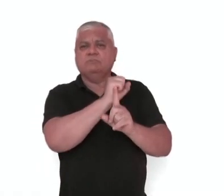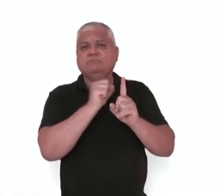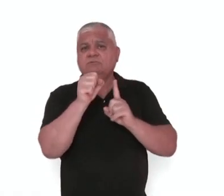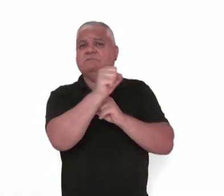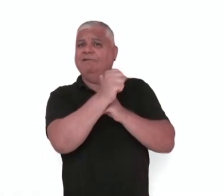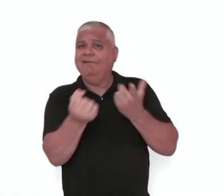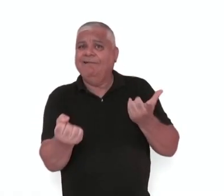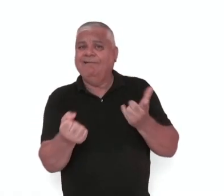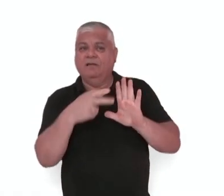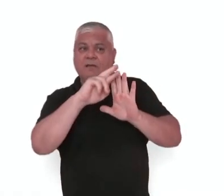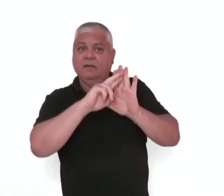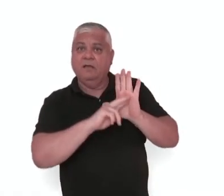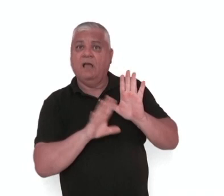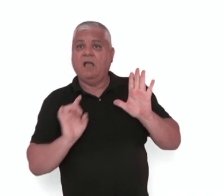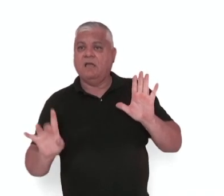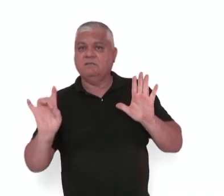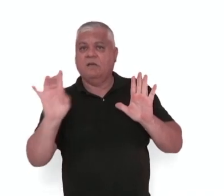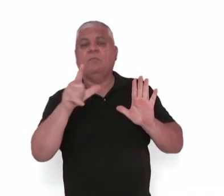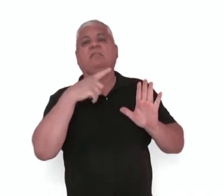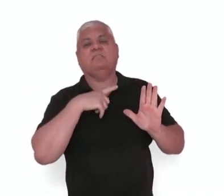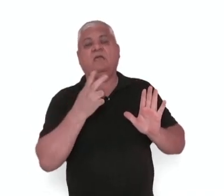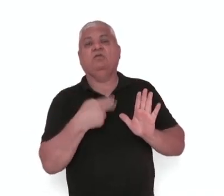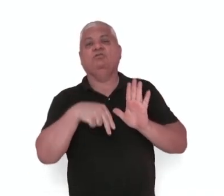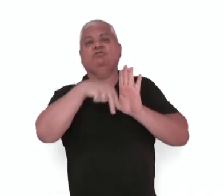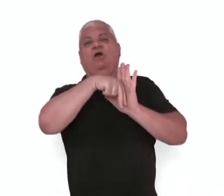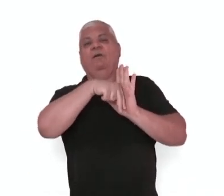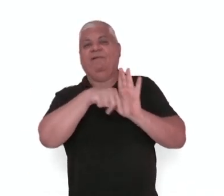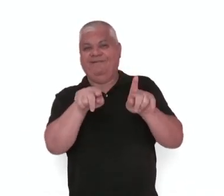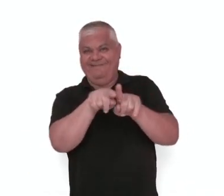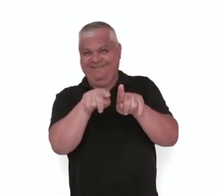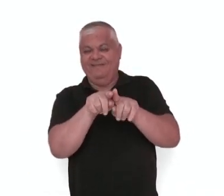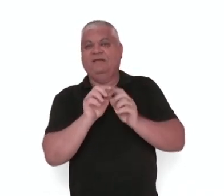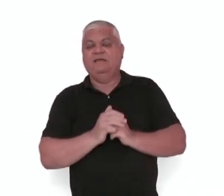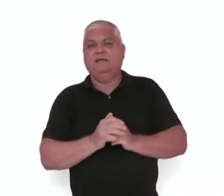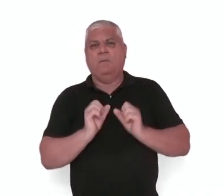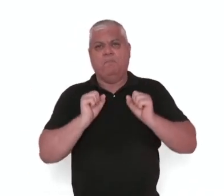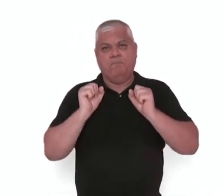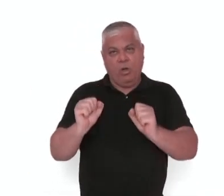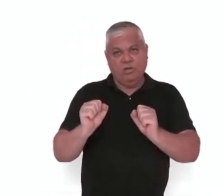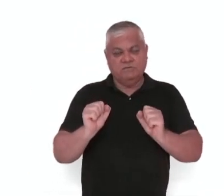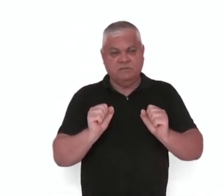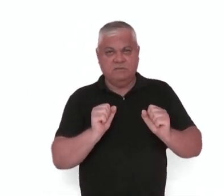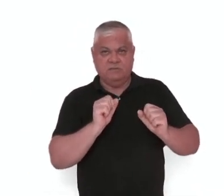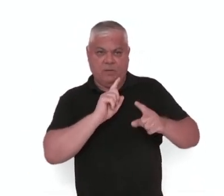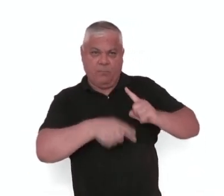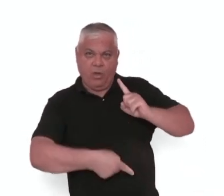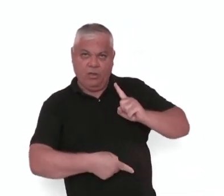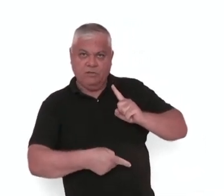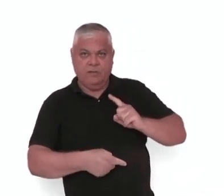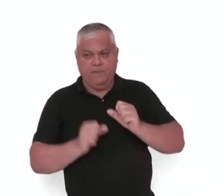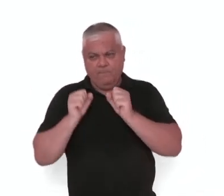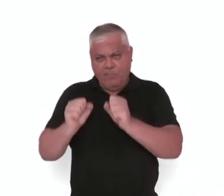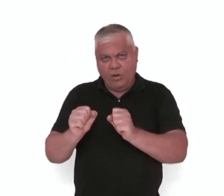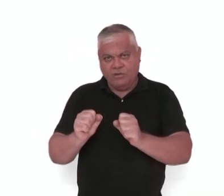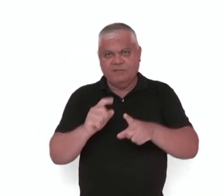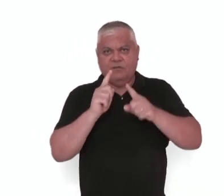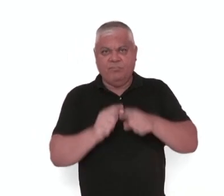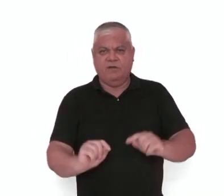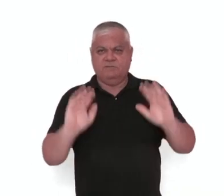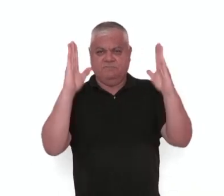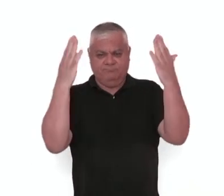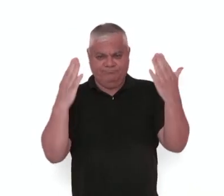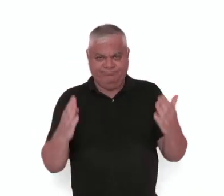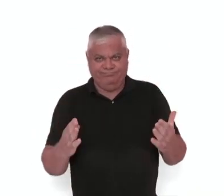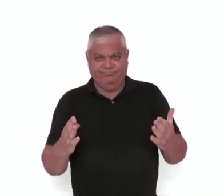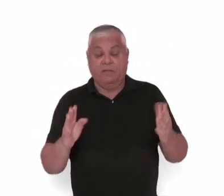tem a sua regra e normas, ou seja, aquilo que podemos ou não fazer no ambiente escolar e que deve ser seguido